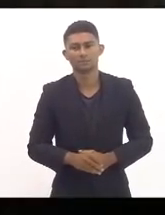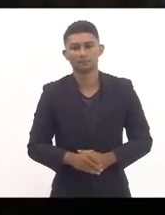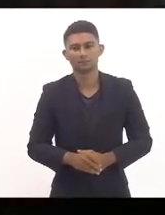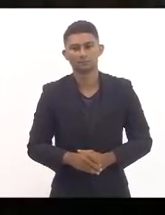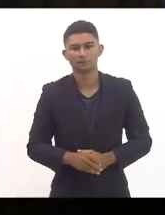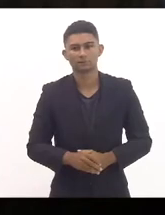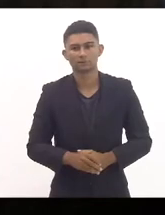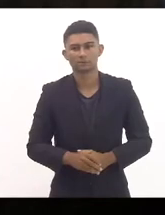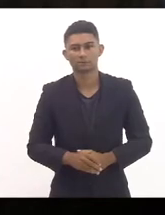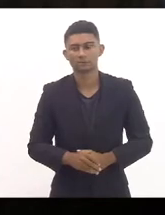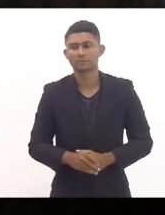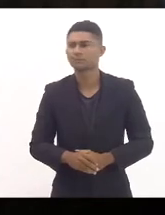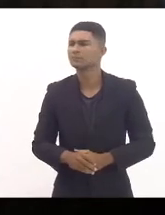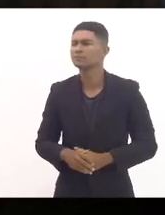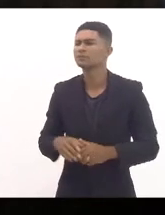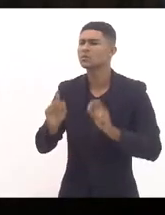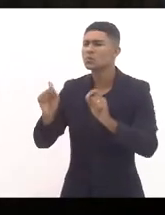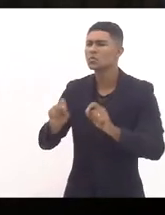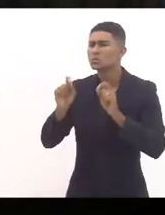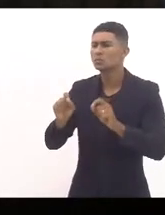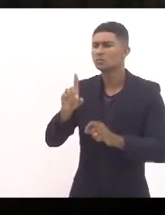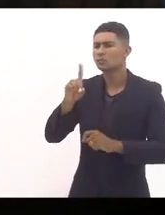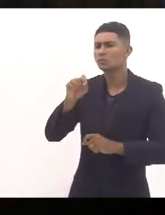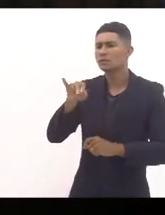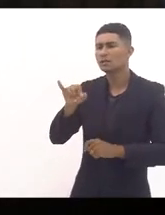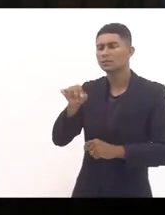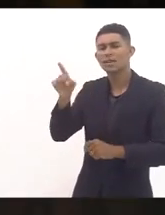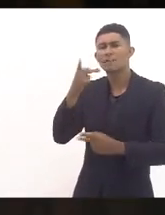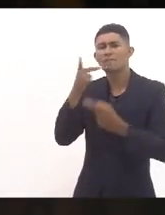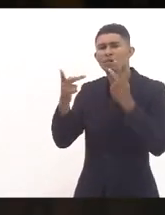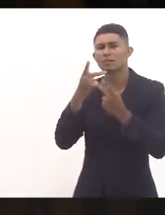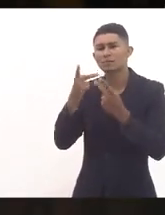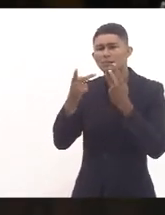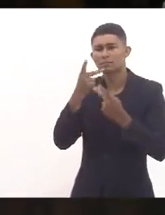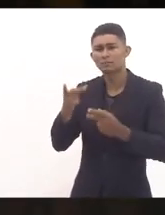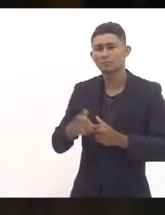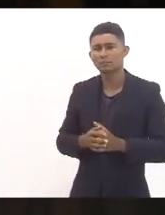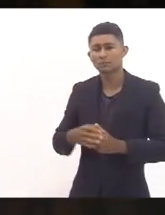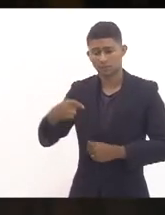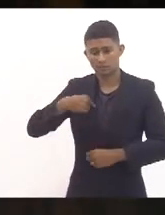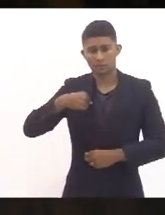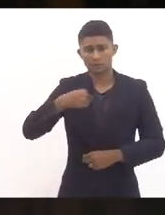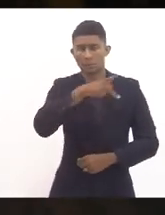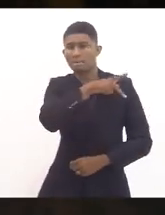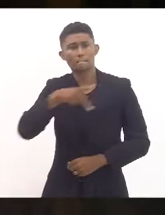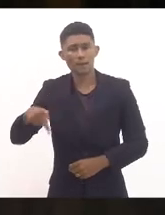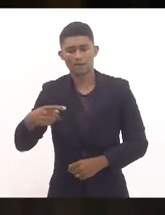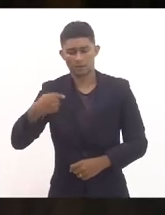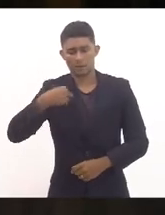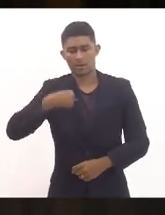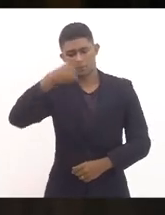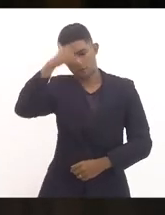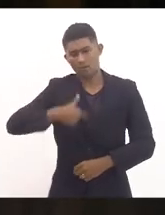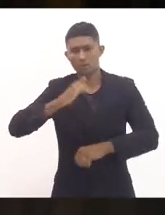O que é, Dani? Ele falou, ele concedeu a parte, quem preside sou eu. Eu que concedo a palavra, eu que tiro para todo